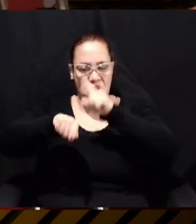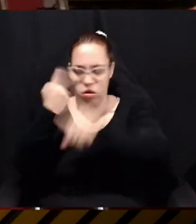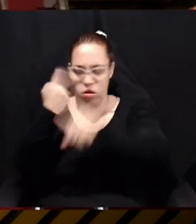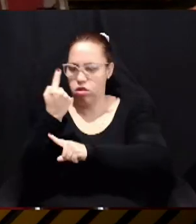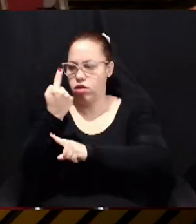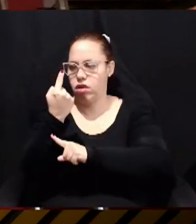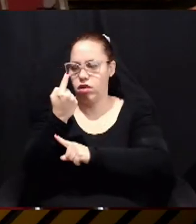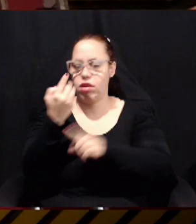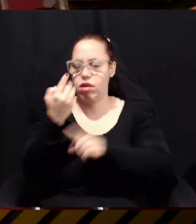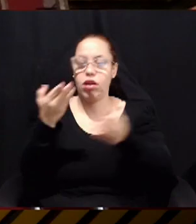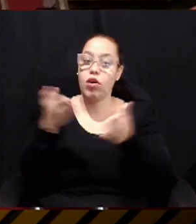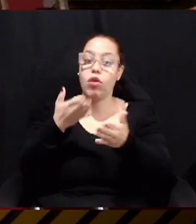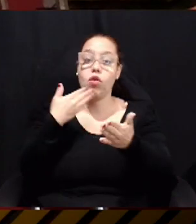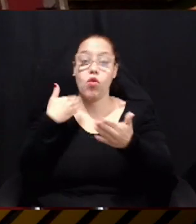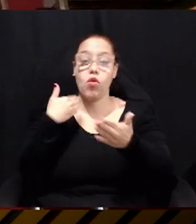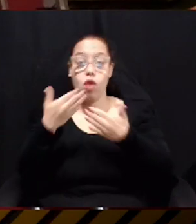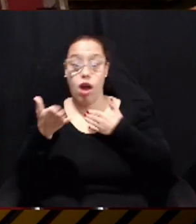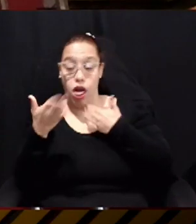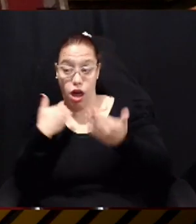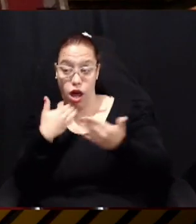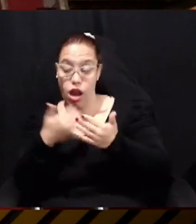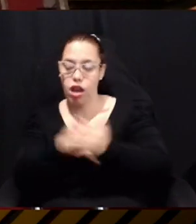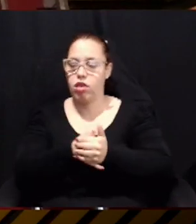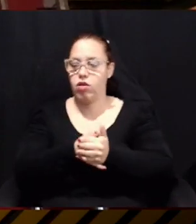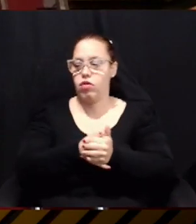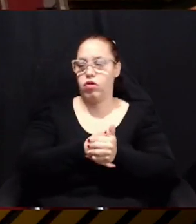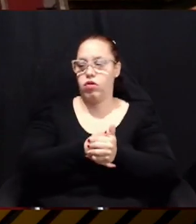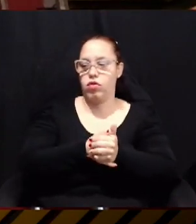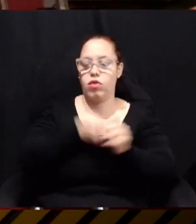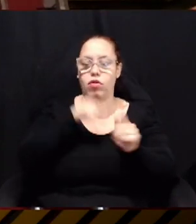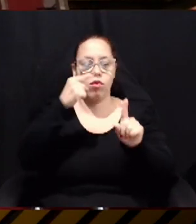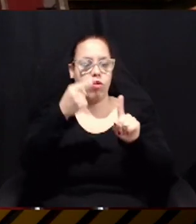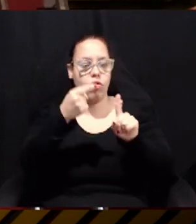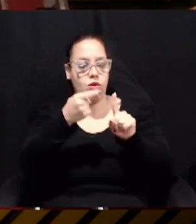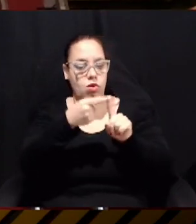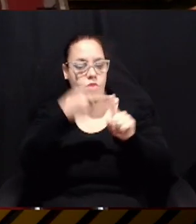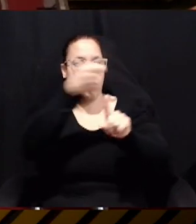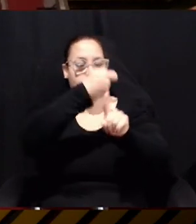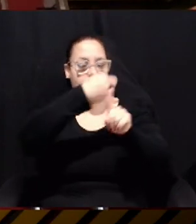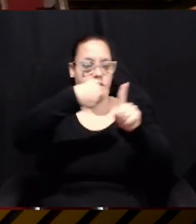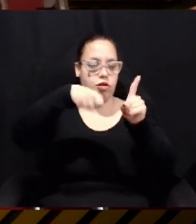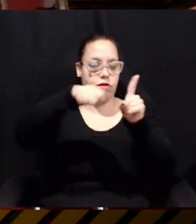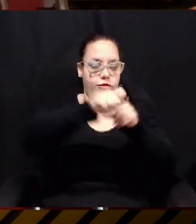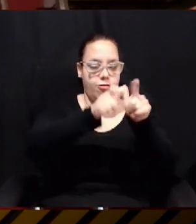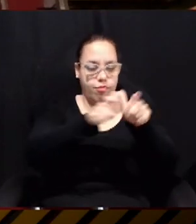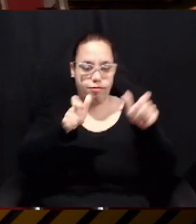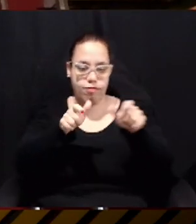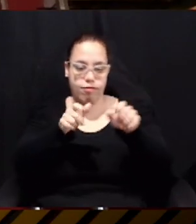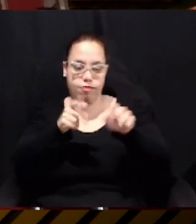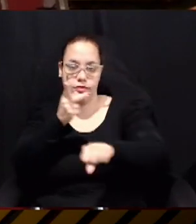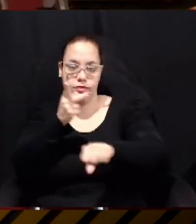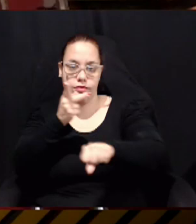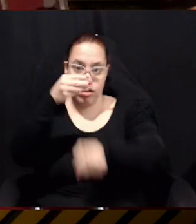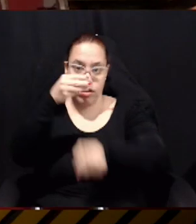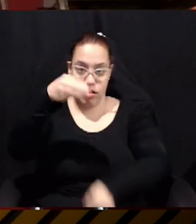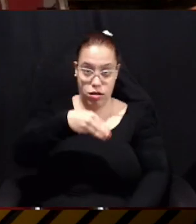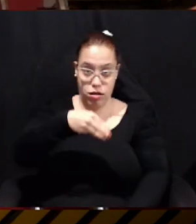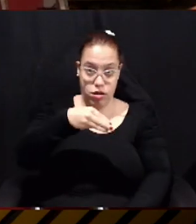pessoas comentam e ele tem um propósito social grande. A gente teve uma indicação ao Emmy que foi muito interessante.